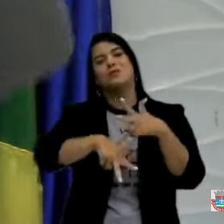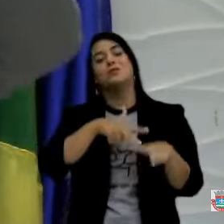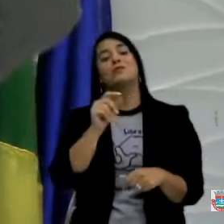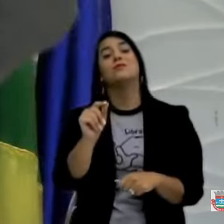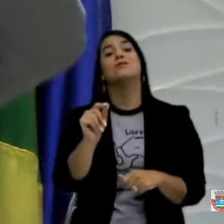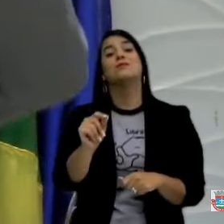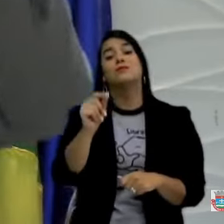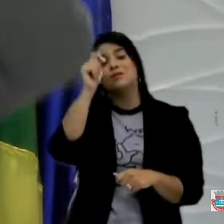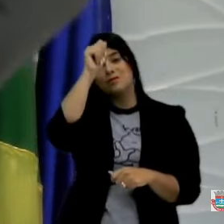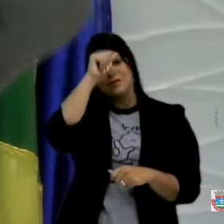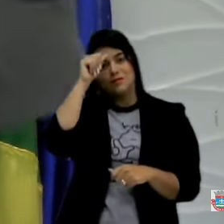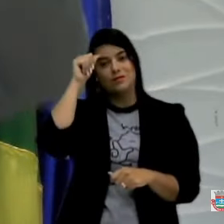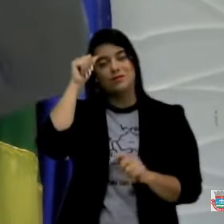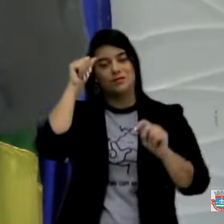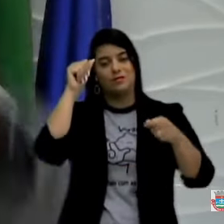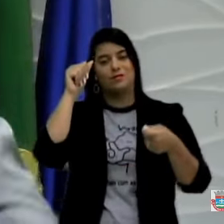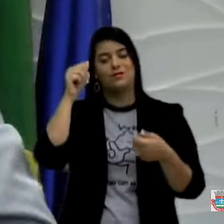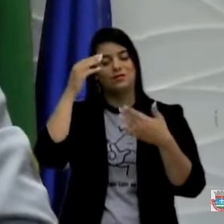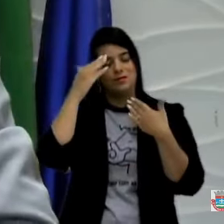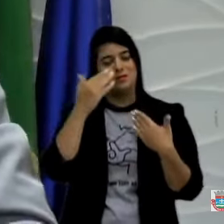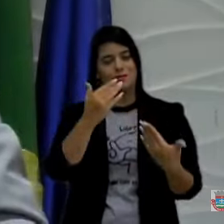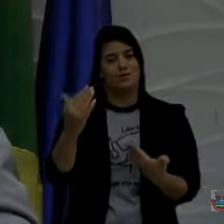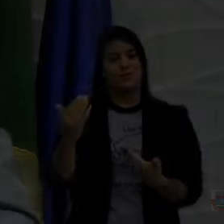Alexandre Baé valeu e muito obrigado